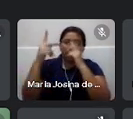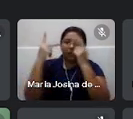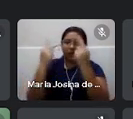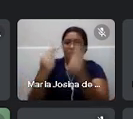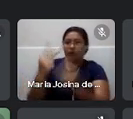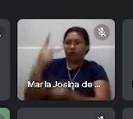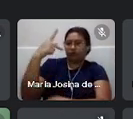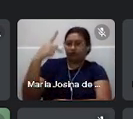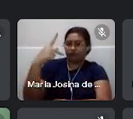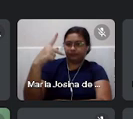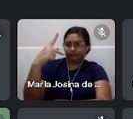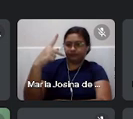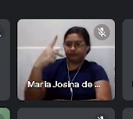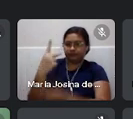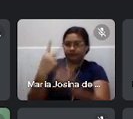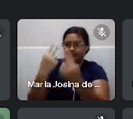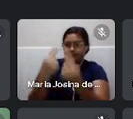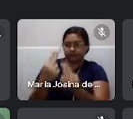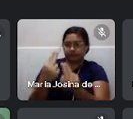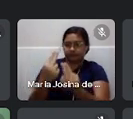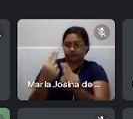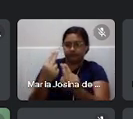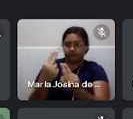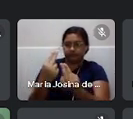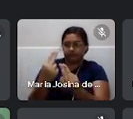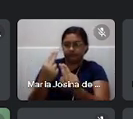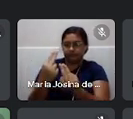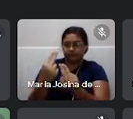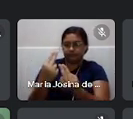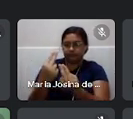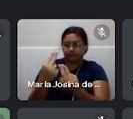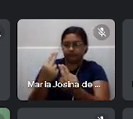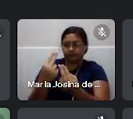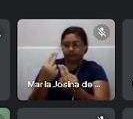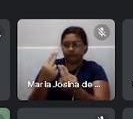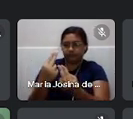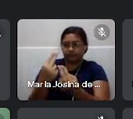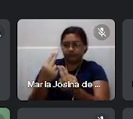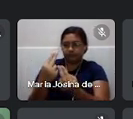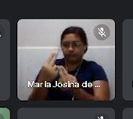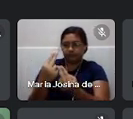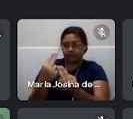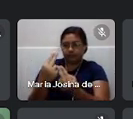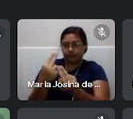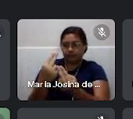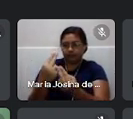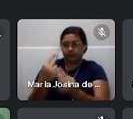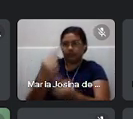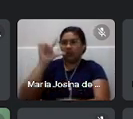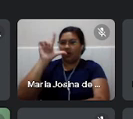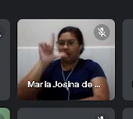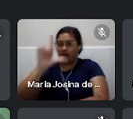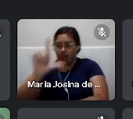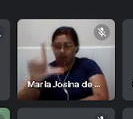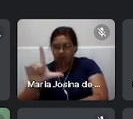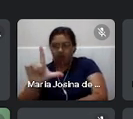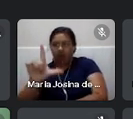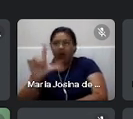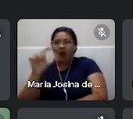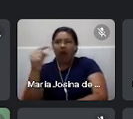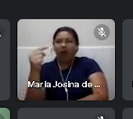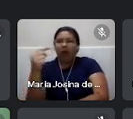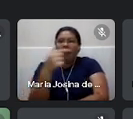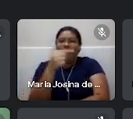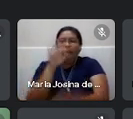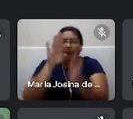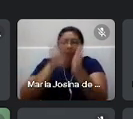a área, né, do quadrado menor, que eu calculo a área como sendo